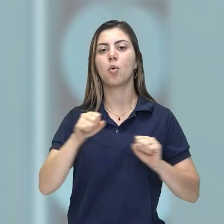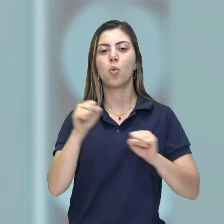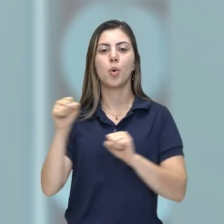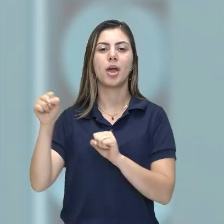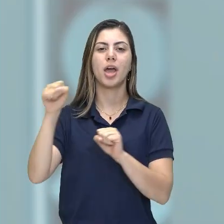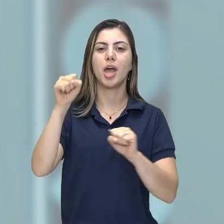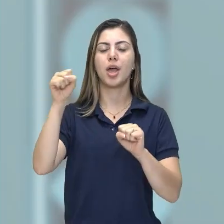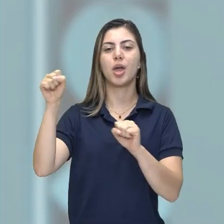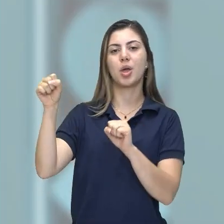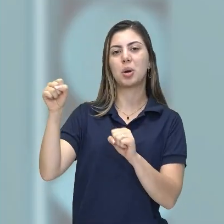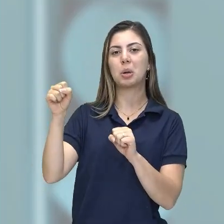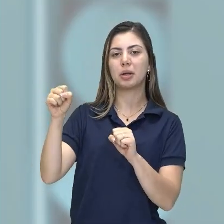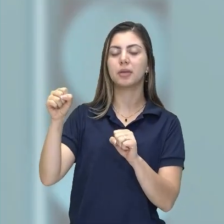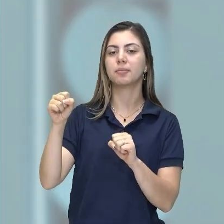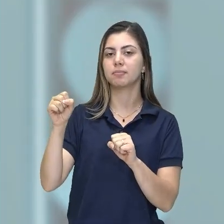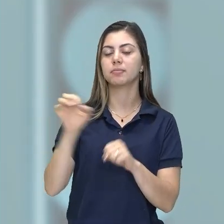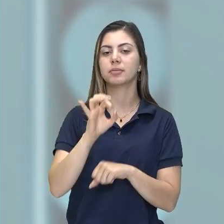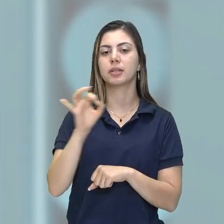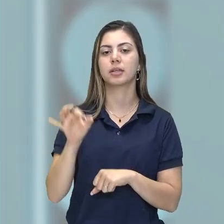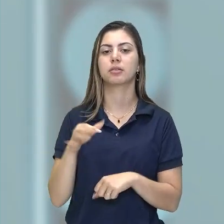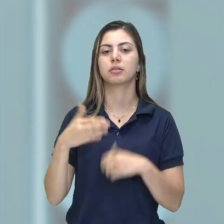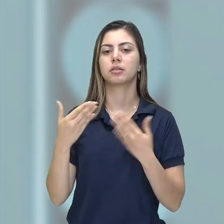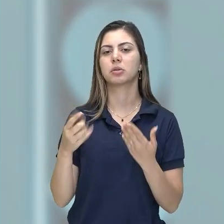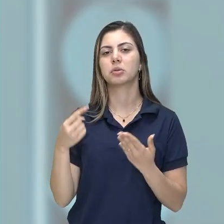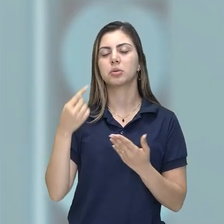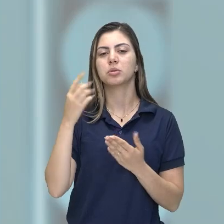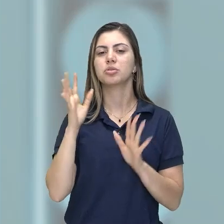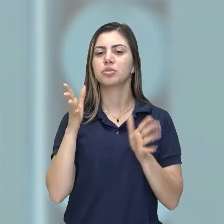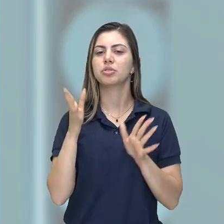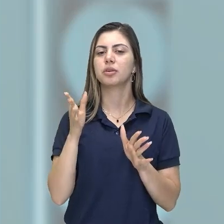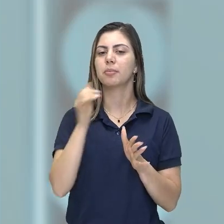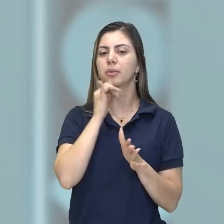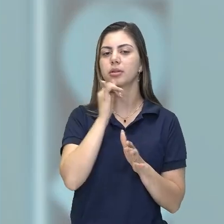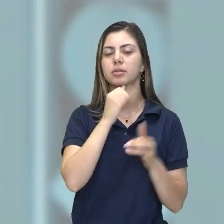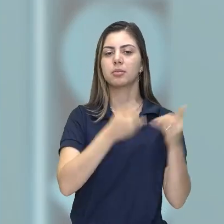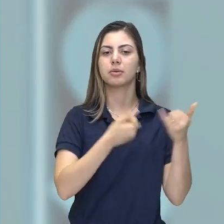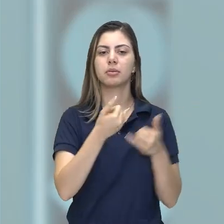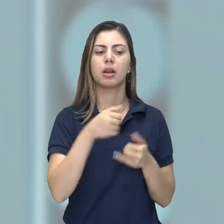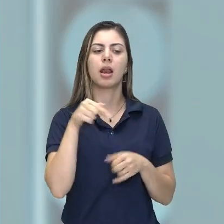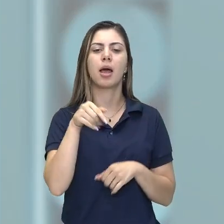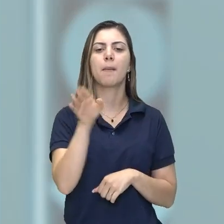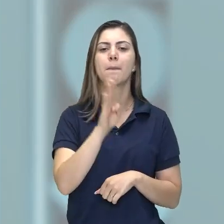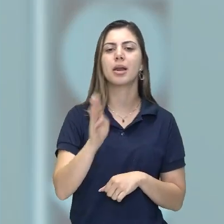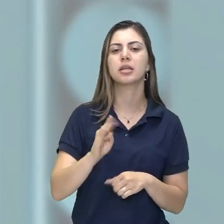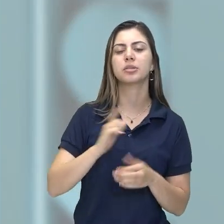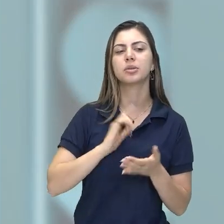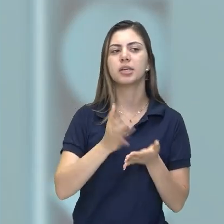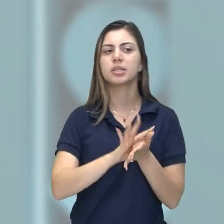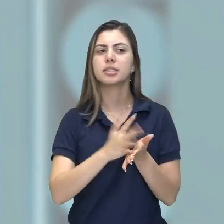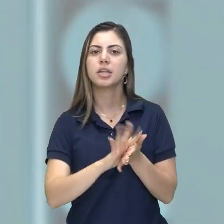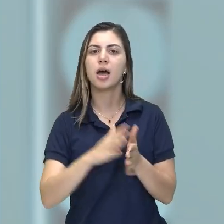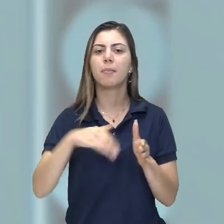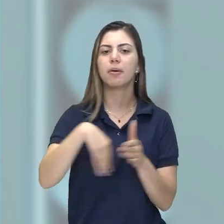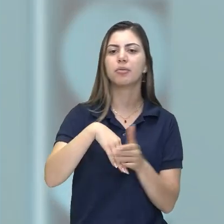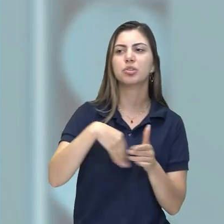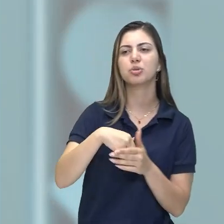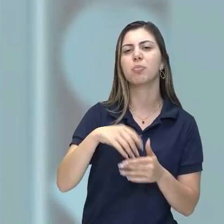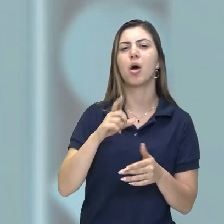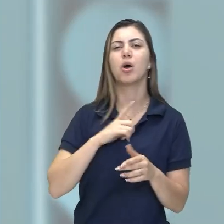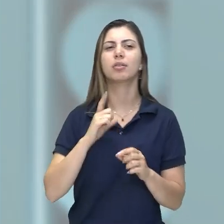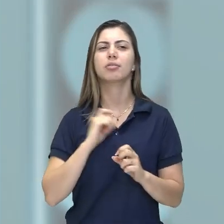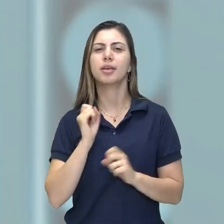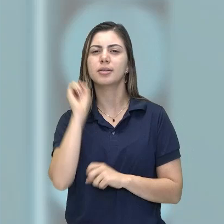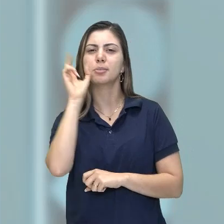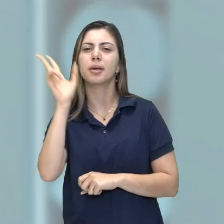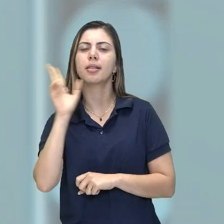trouxe esses elementos populares, né? Sabe aquela coisa que a gente sempre ouve sobre o que tem o Brasil? O Brasil tem samba, tem futebol, tem malandragem. Então,